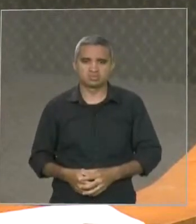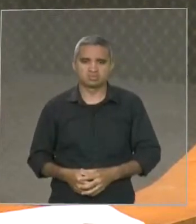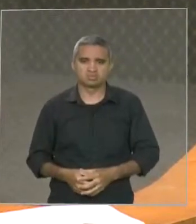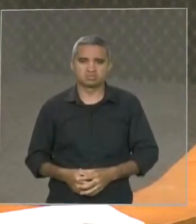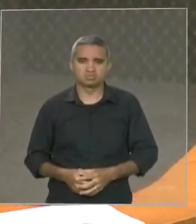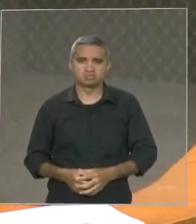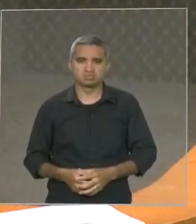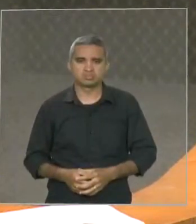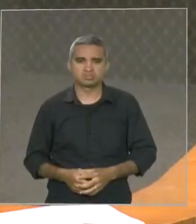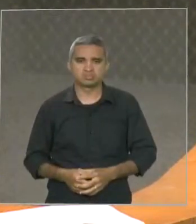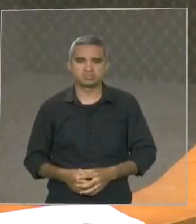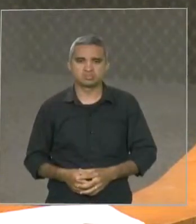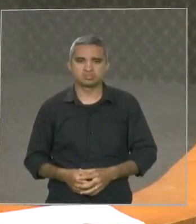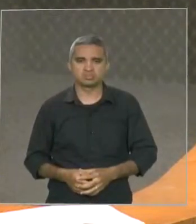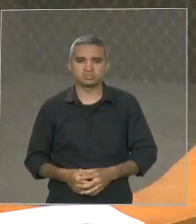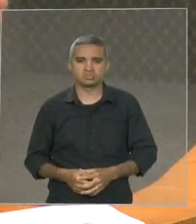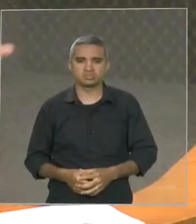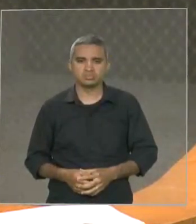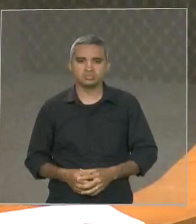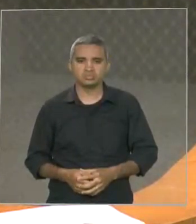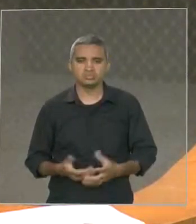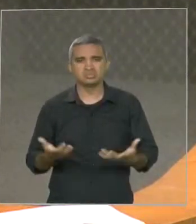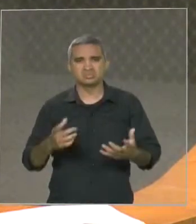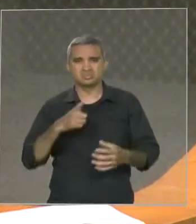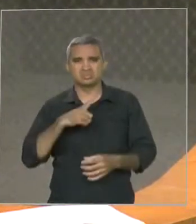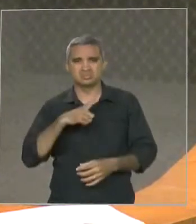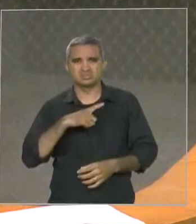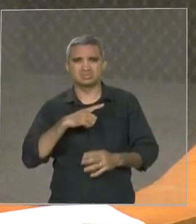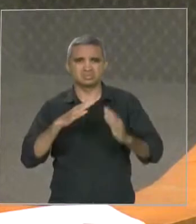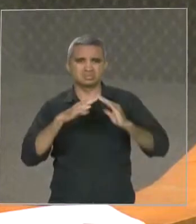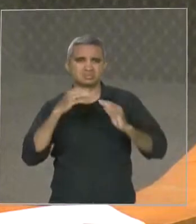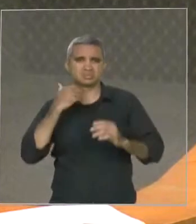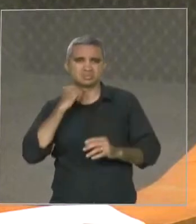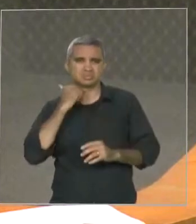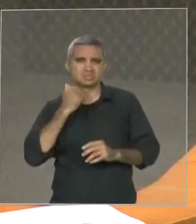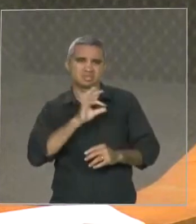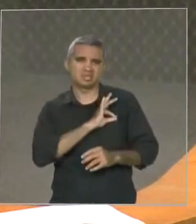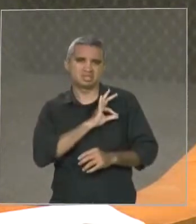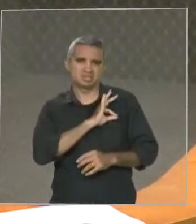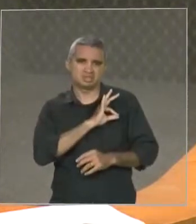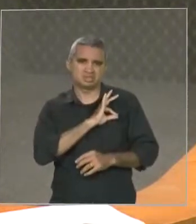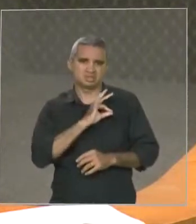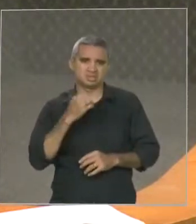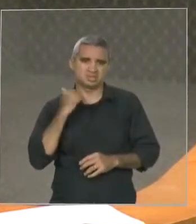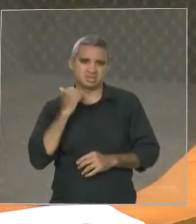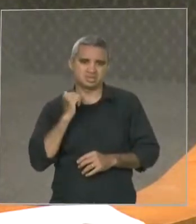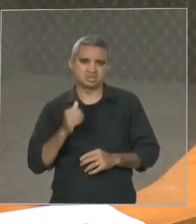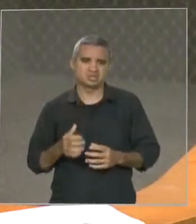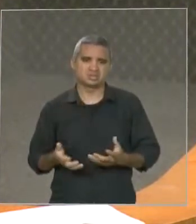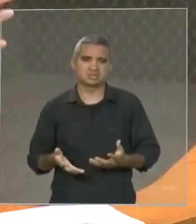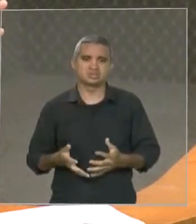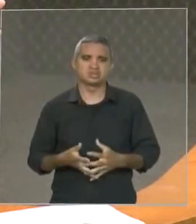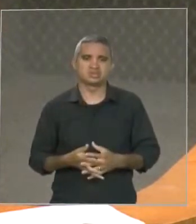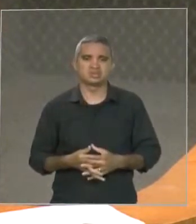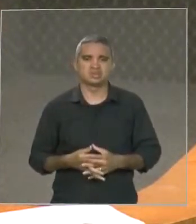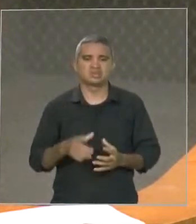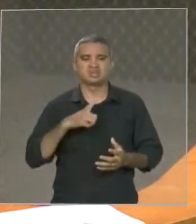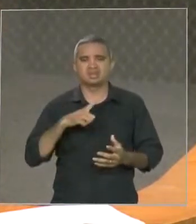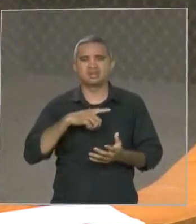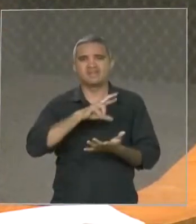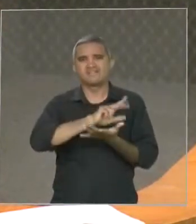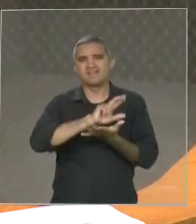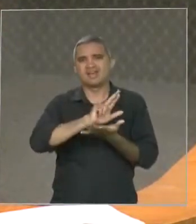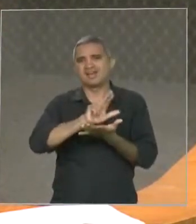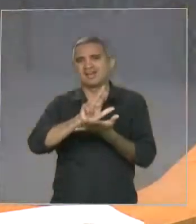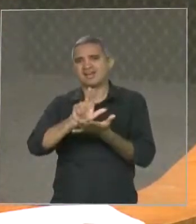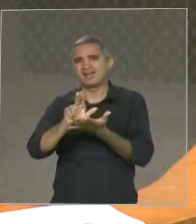Peritoró. São delegacias, não só a de Peritoró, como milhares, várias no Maranhão,